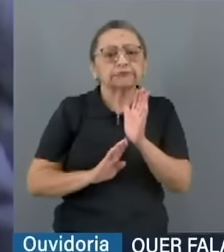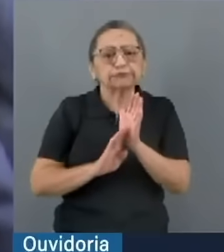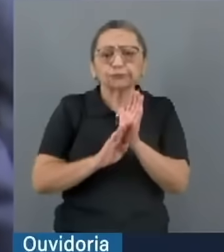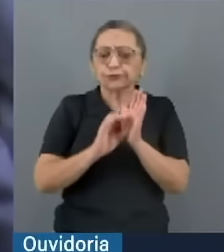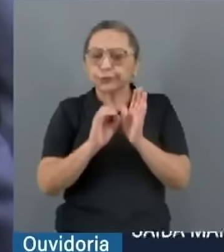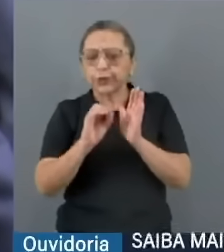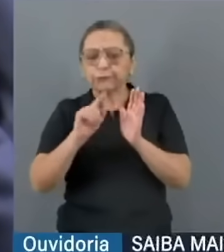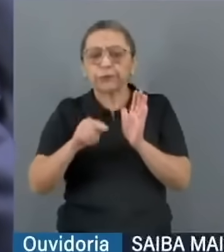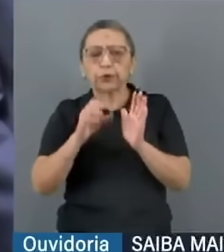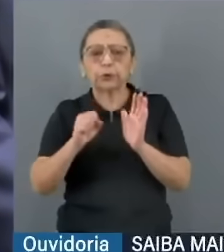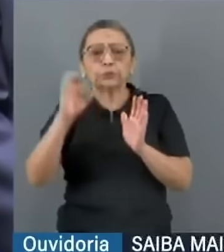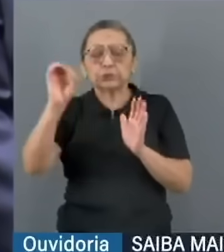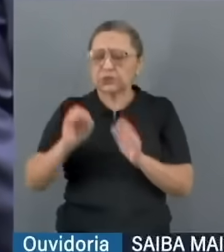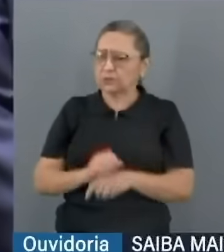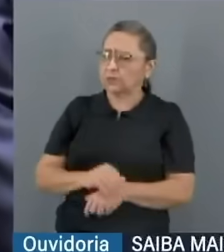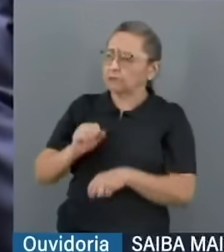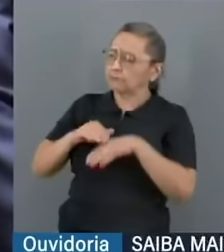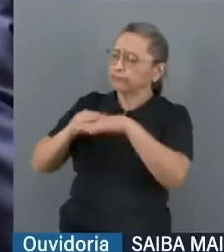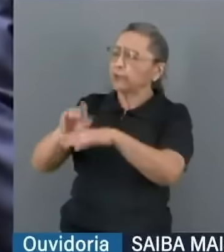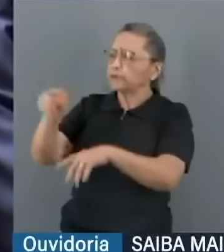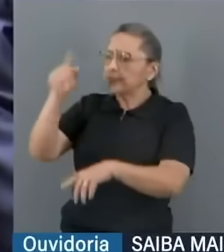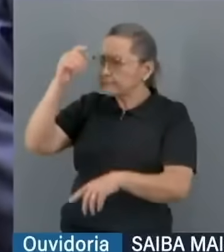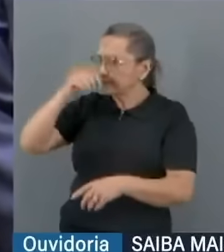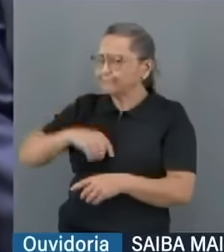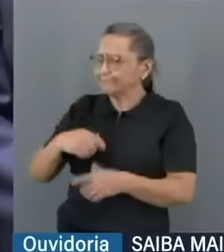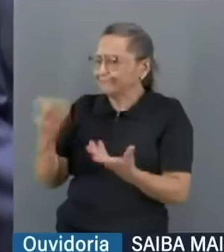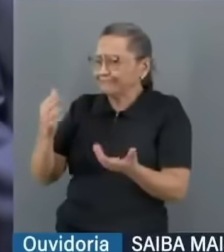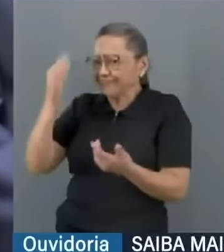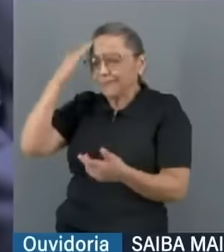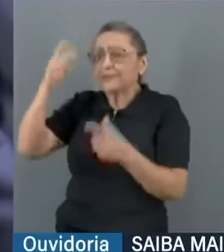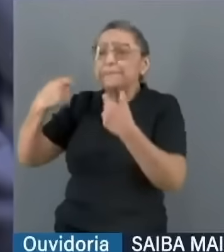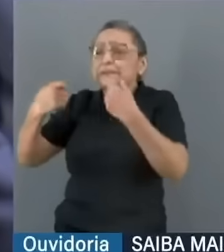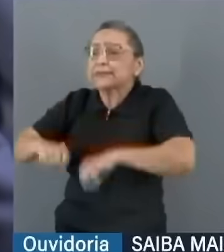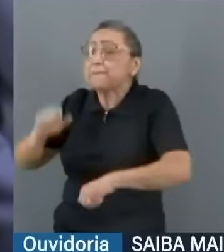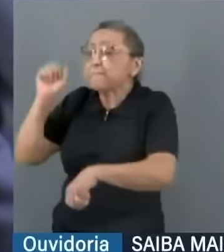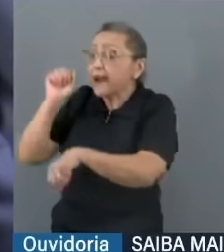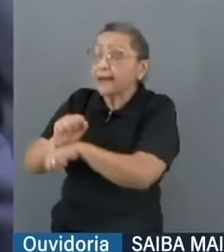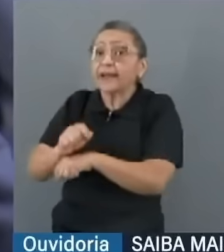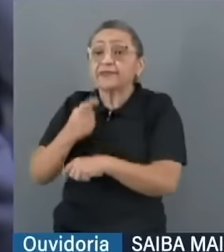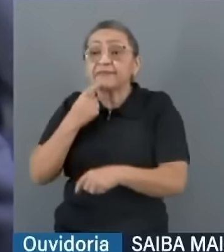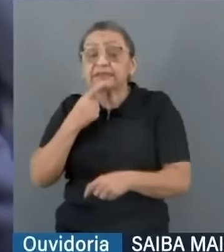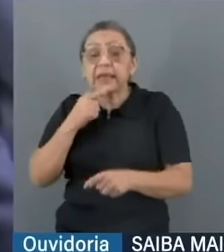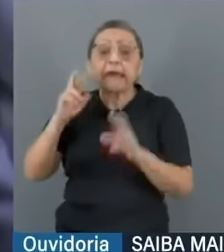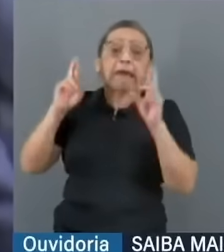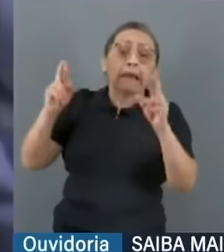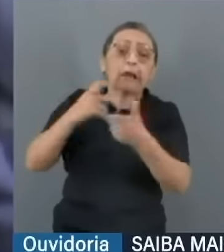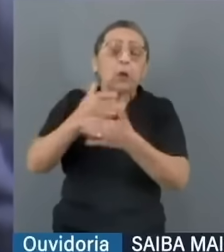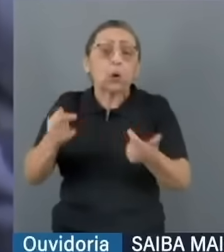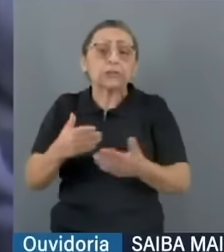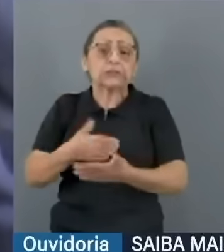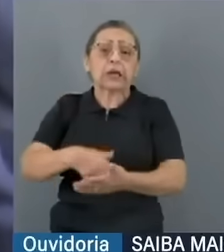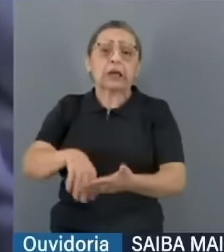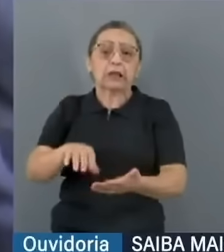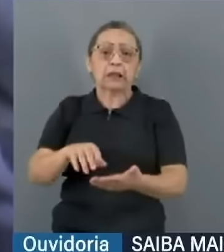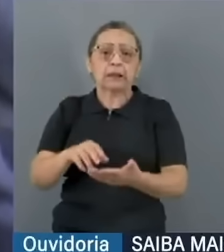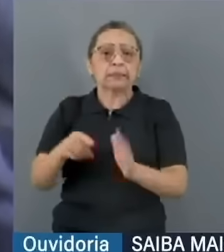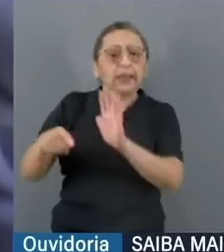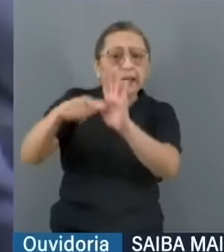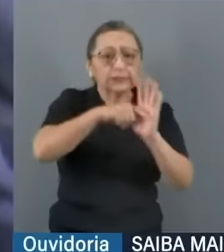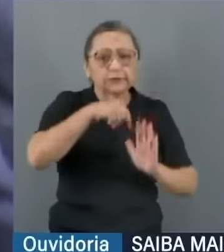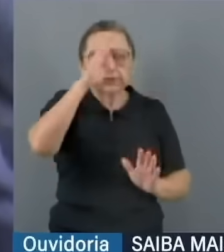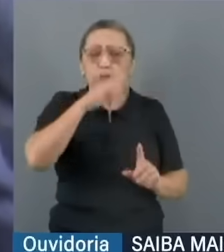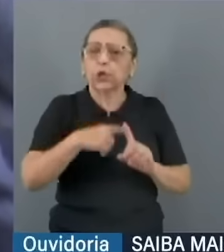0,8%. Eu disse: a senhora está enganada. Vocês precisam parar de fazer previsão de longe do Brasil, porque